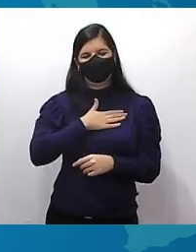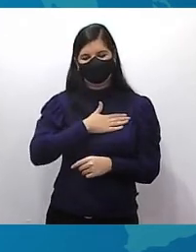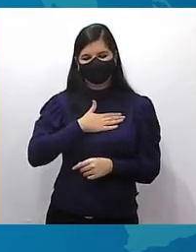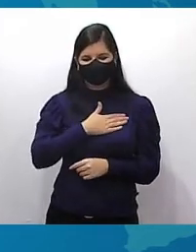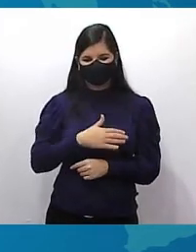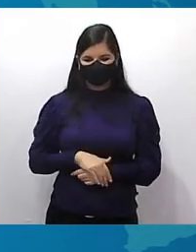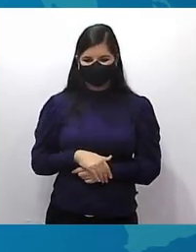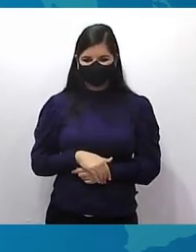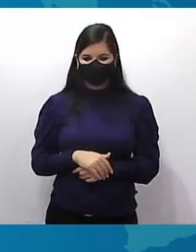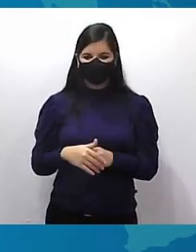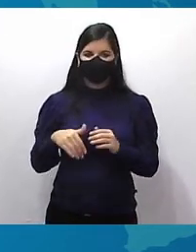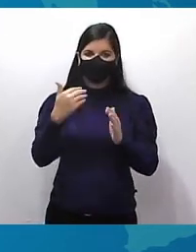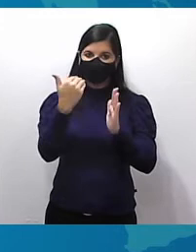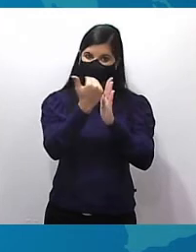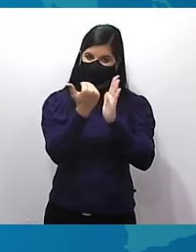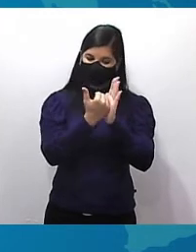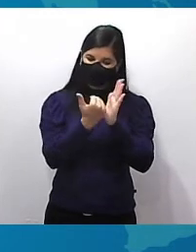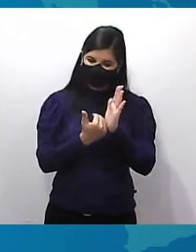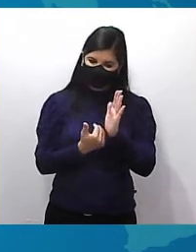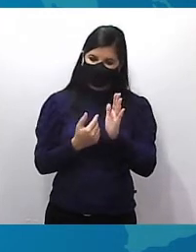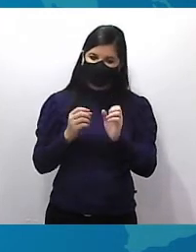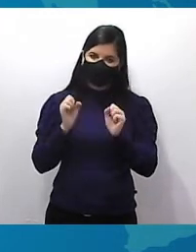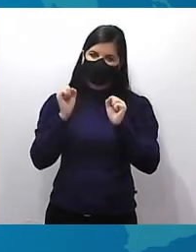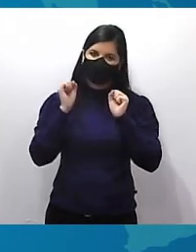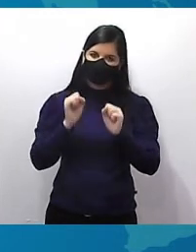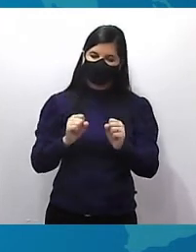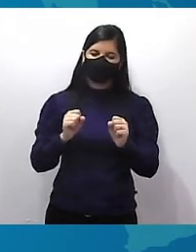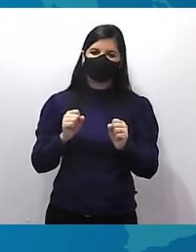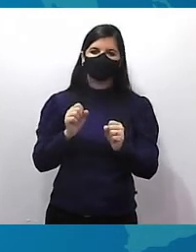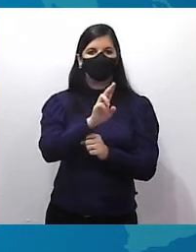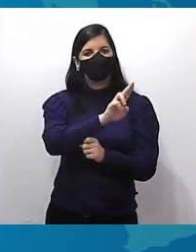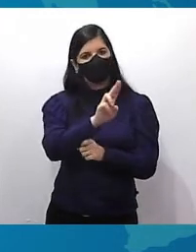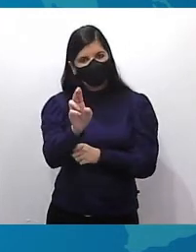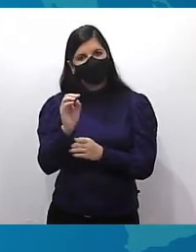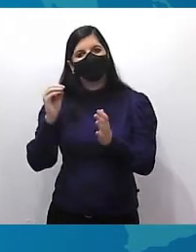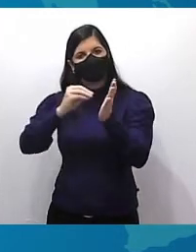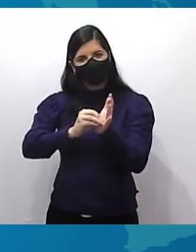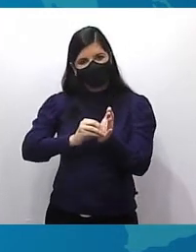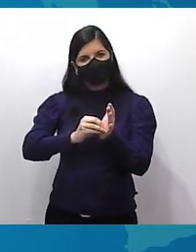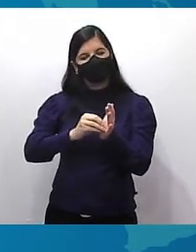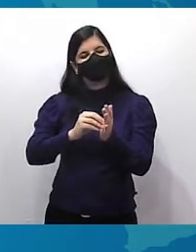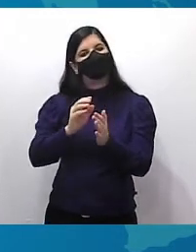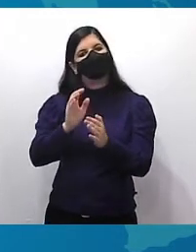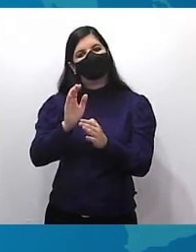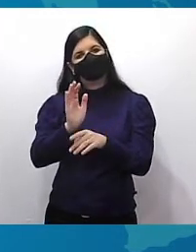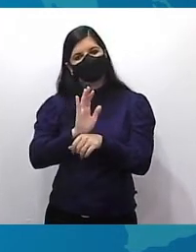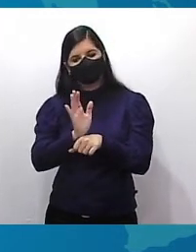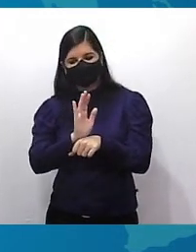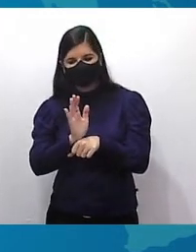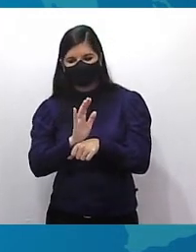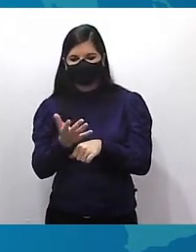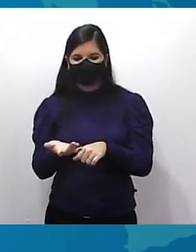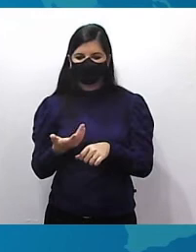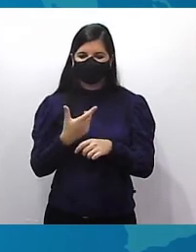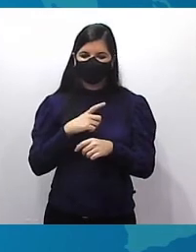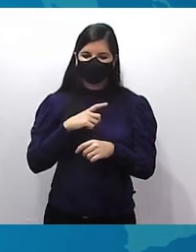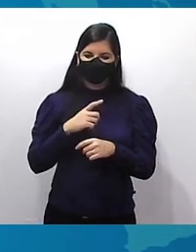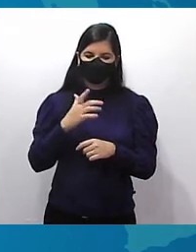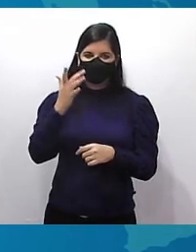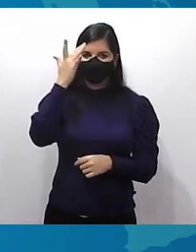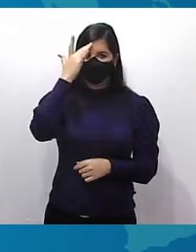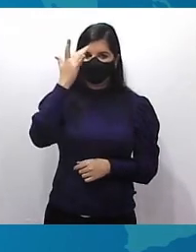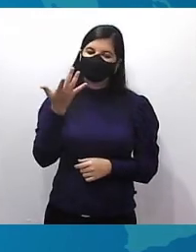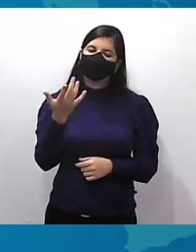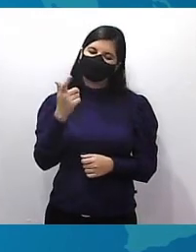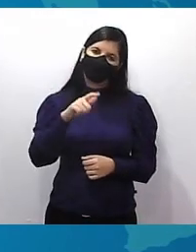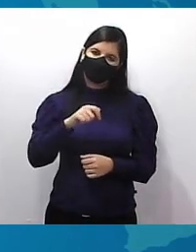aí, na sequência, depois de série, você pode até colocar o nome dessa série, né? I'm going to watch my favorite series, tal, tal